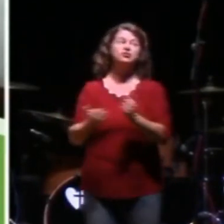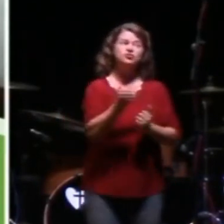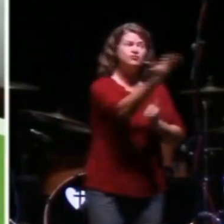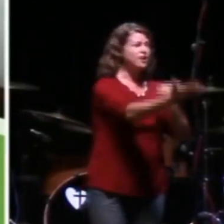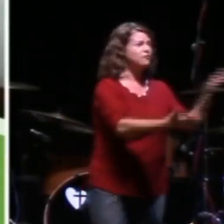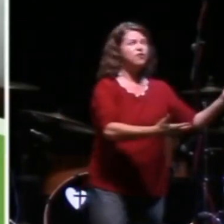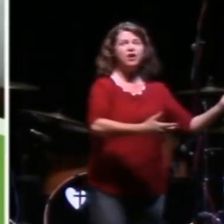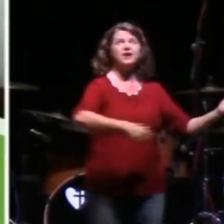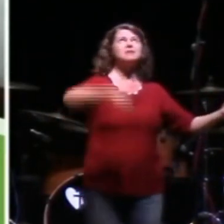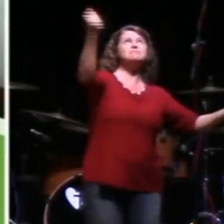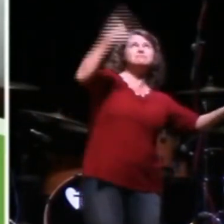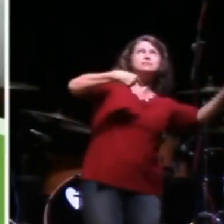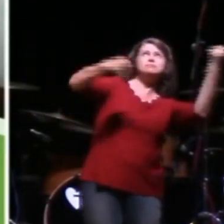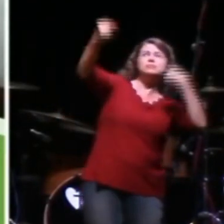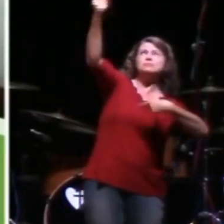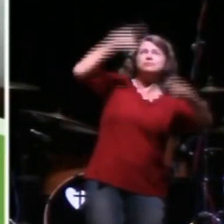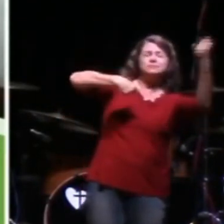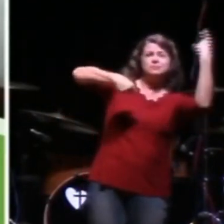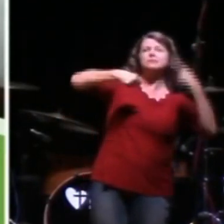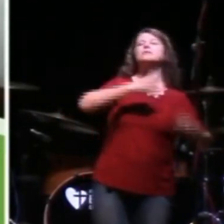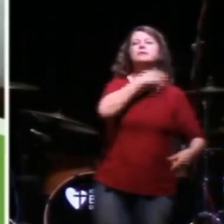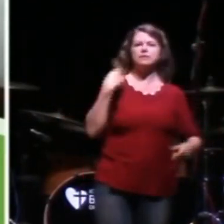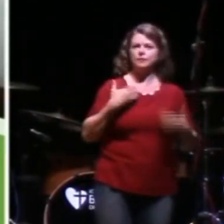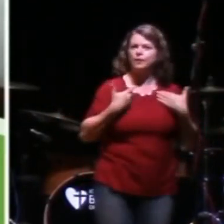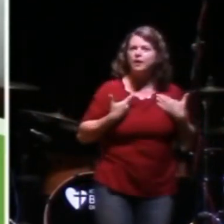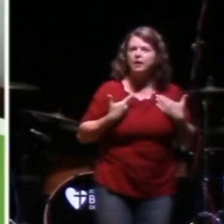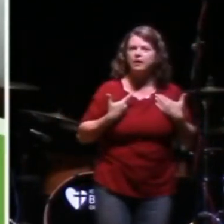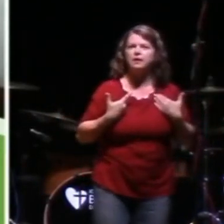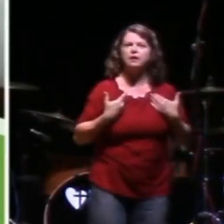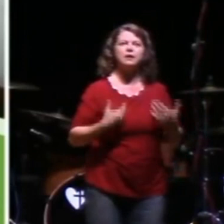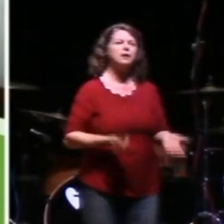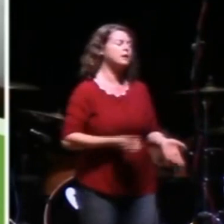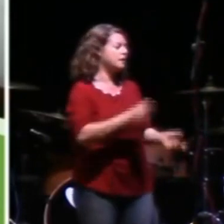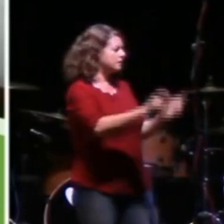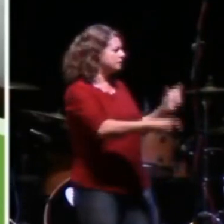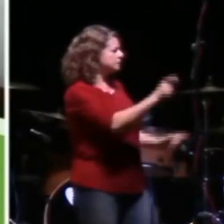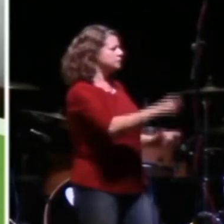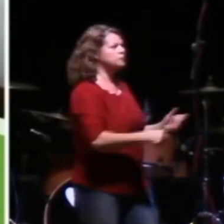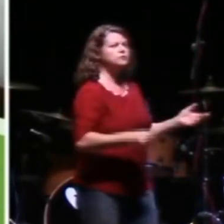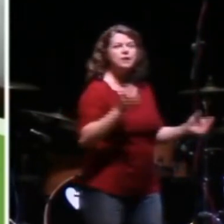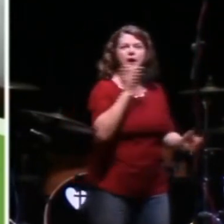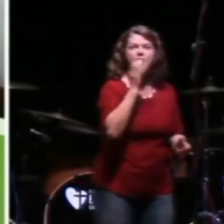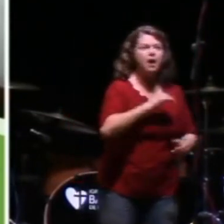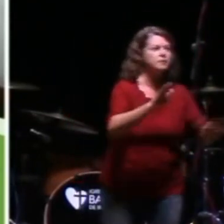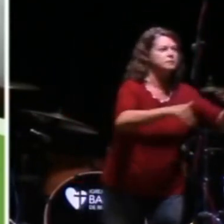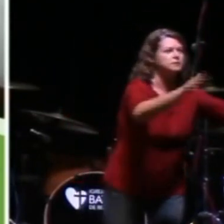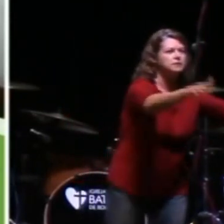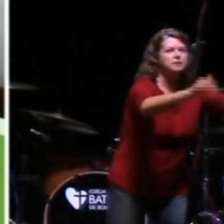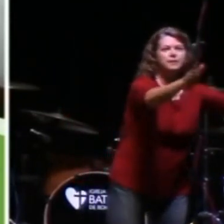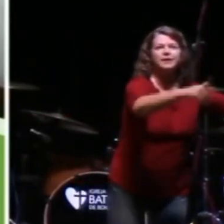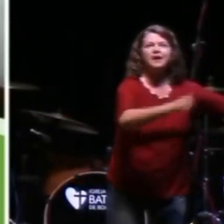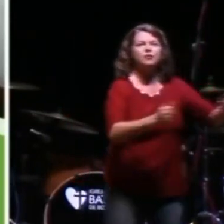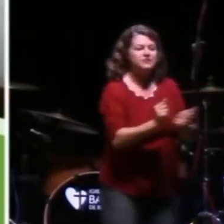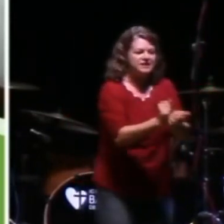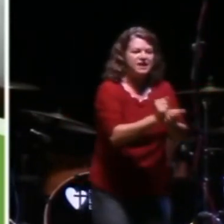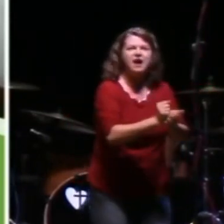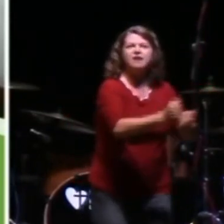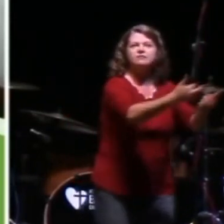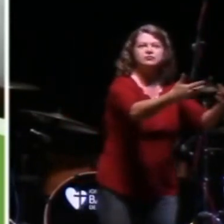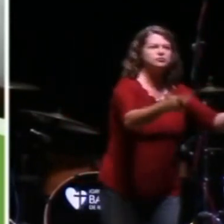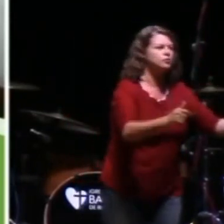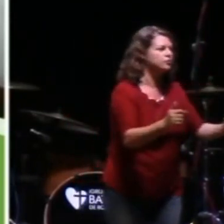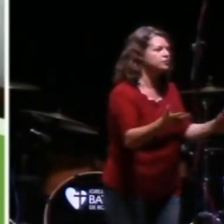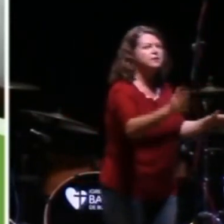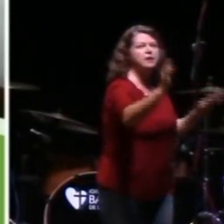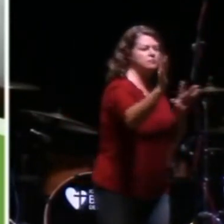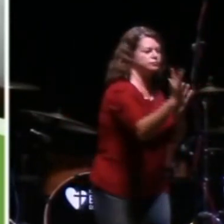os conselhos do faraó que tem nenhuma palavra do senhor apressaram-se recolher os abrigos os seus rebanhos os seus escravos mas os